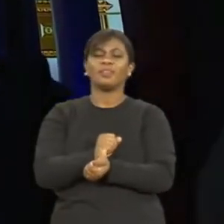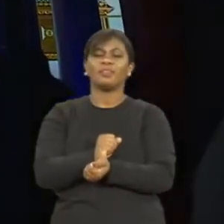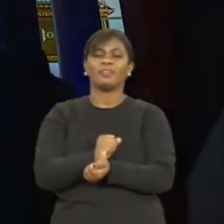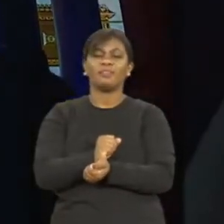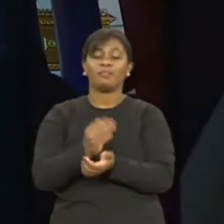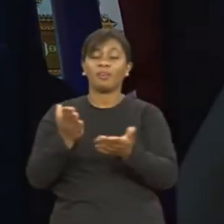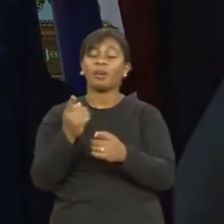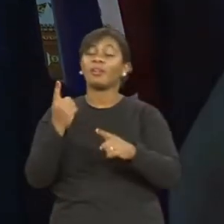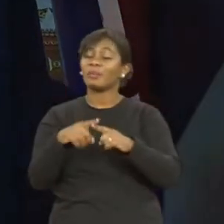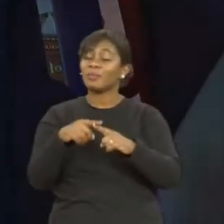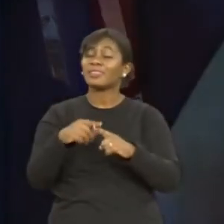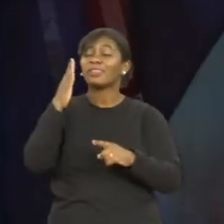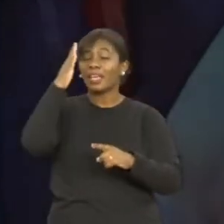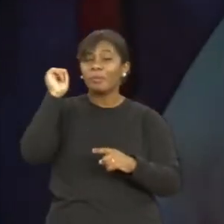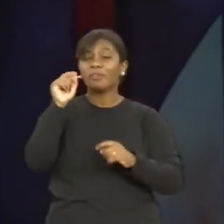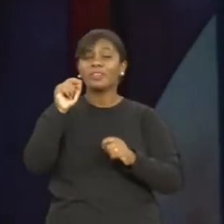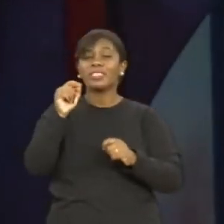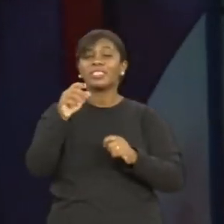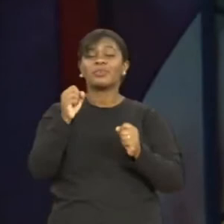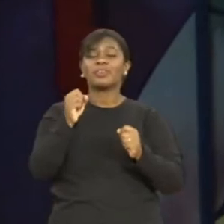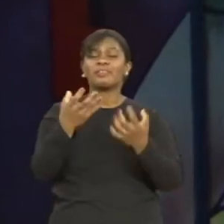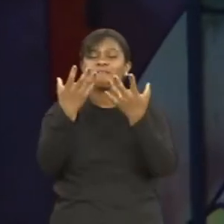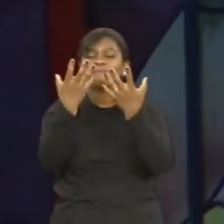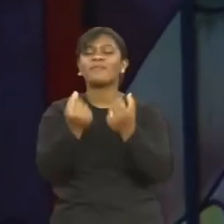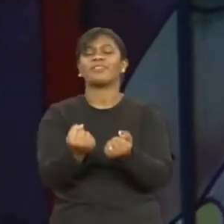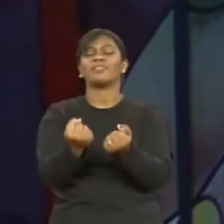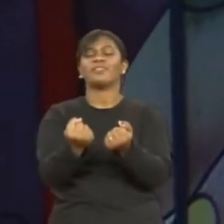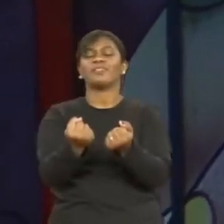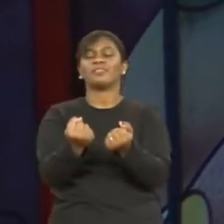porque Ele sabia que você ia se voltar para Ele.